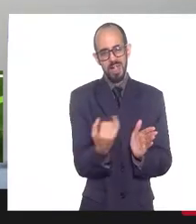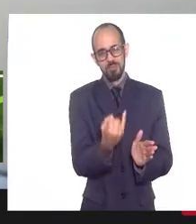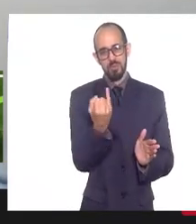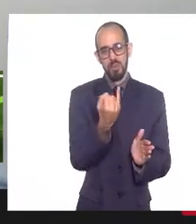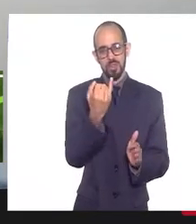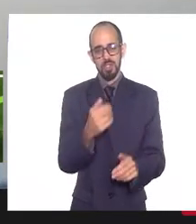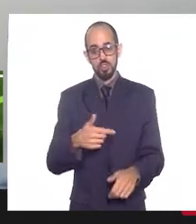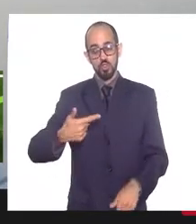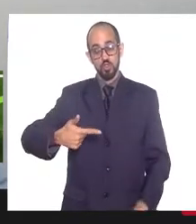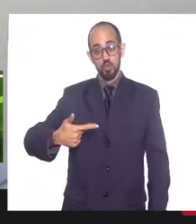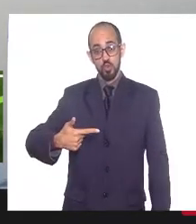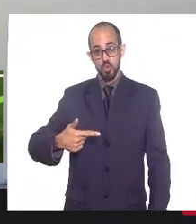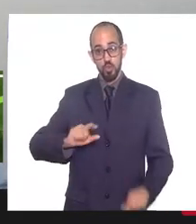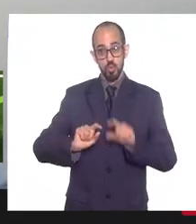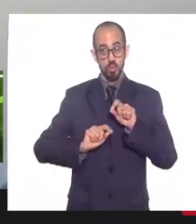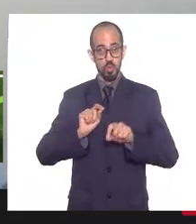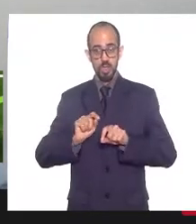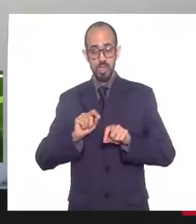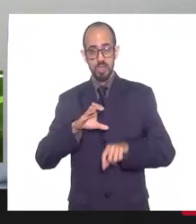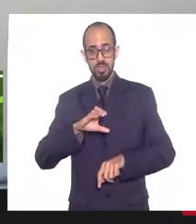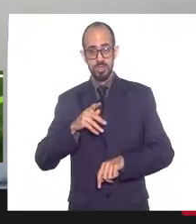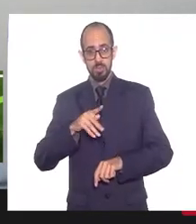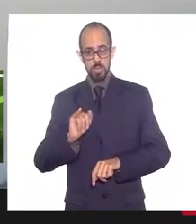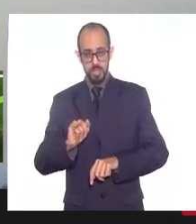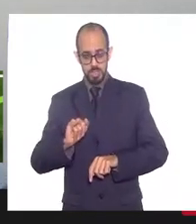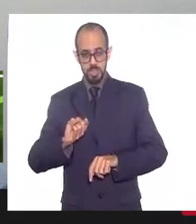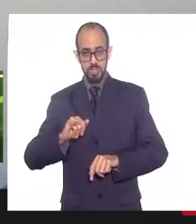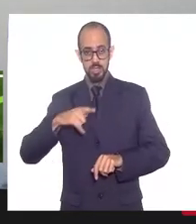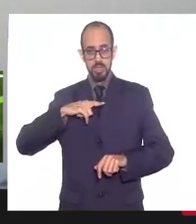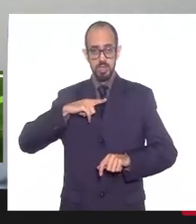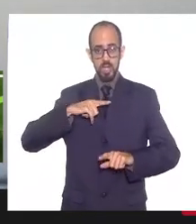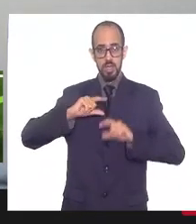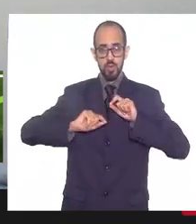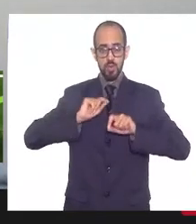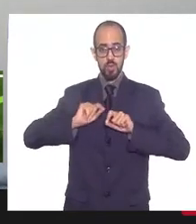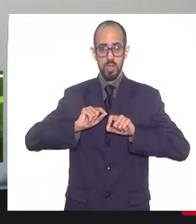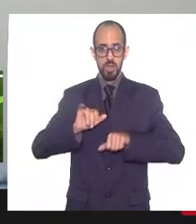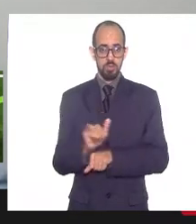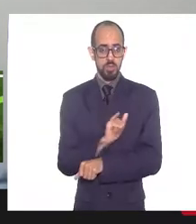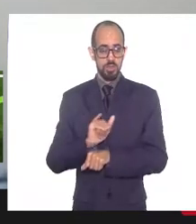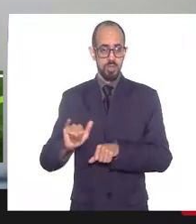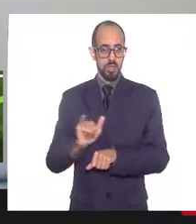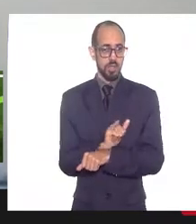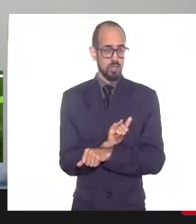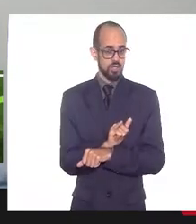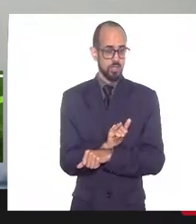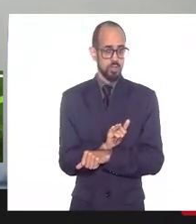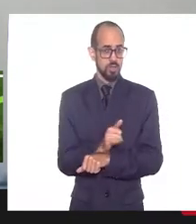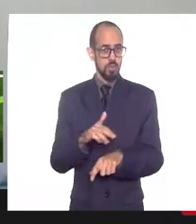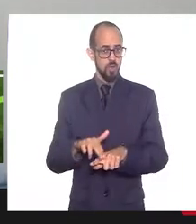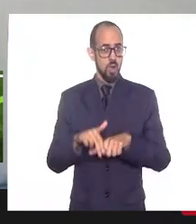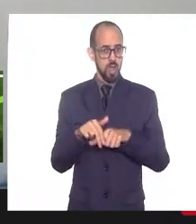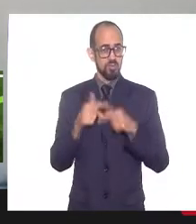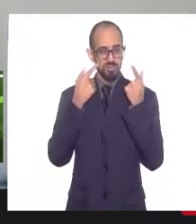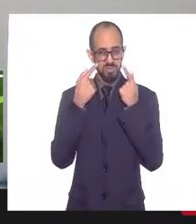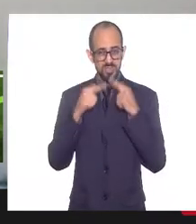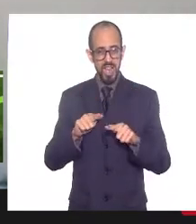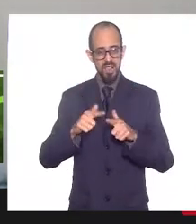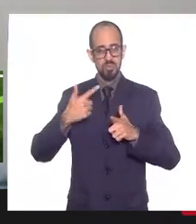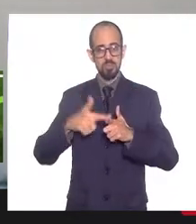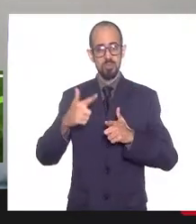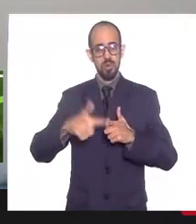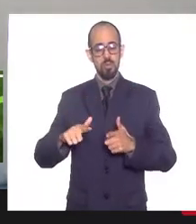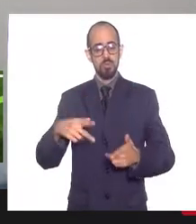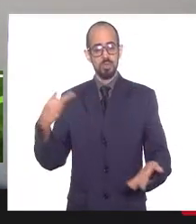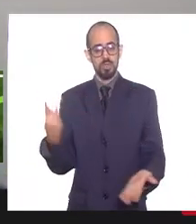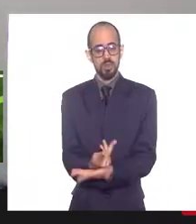lugar, nós estamos nessa CPI, em grande medida, em função dos graves acontecimentos, graves e